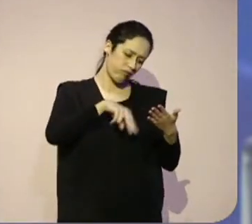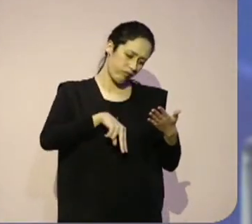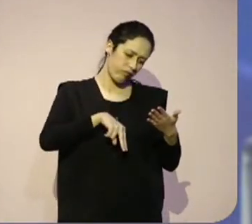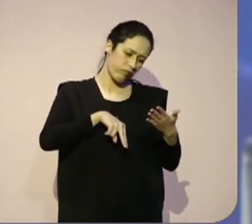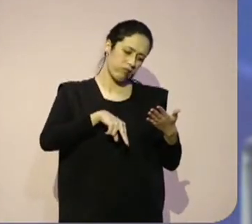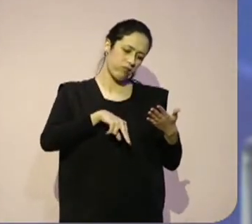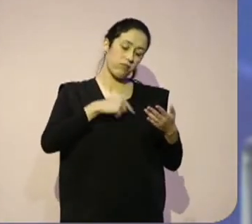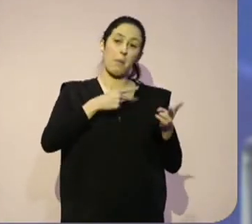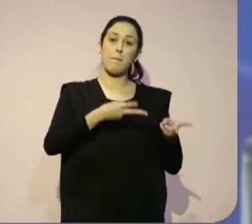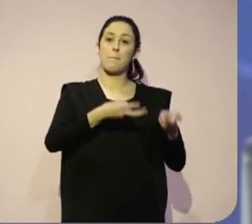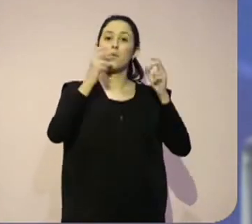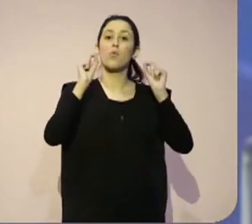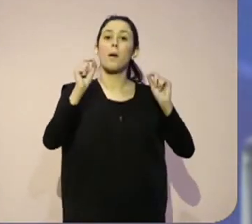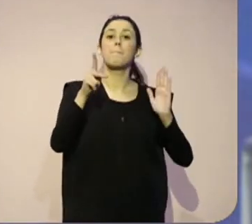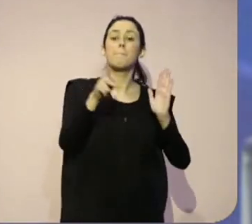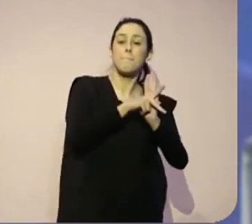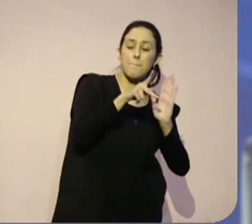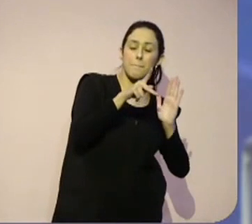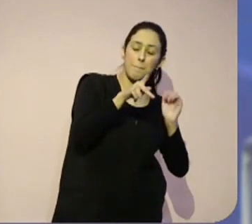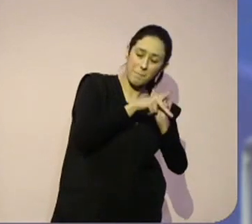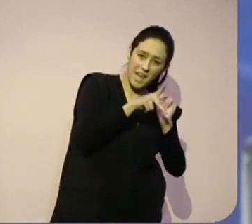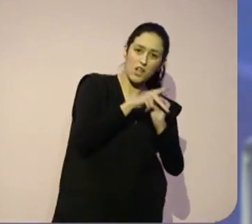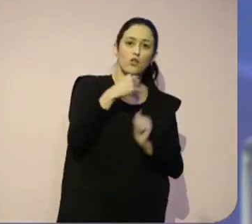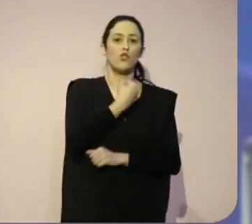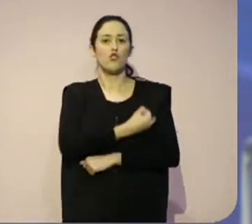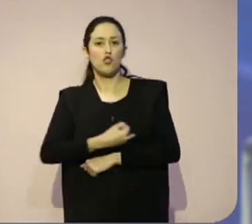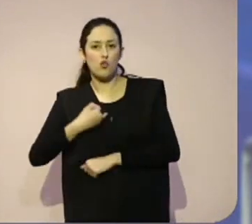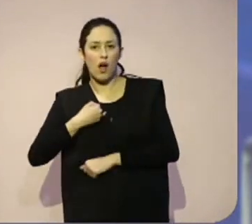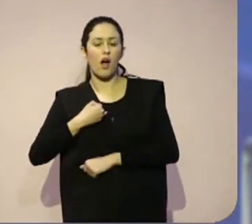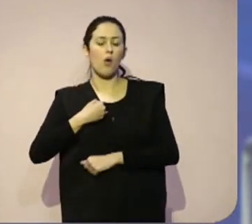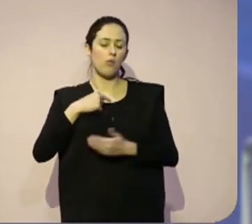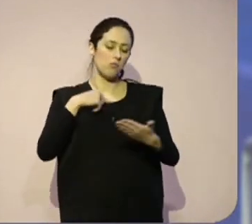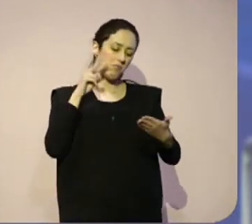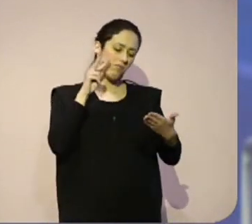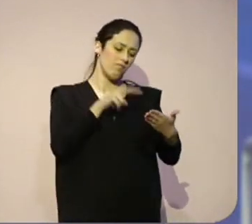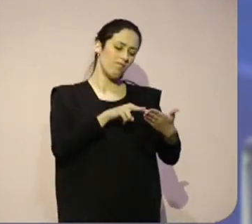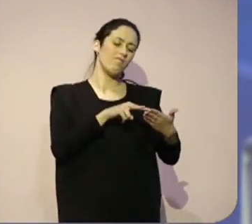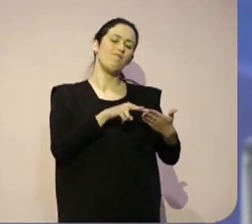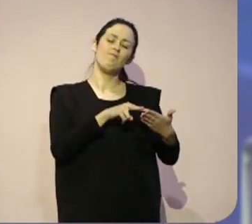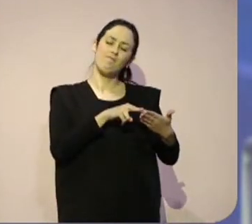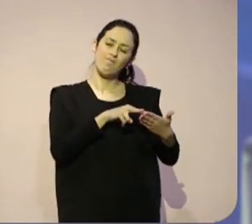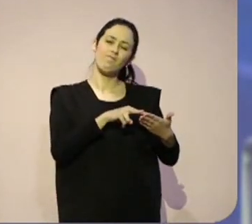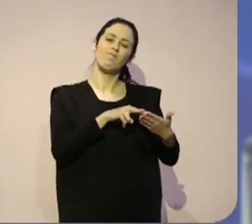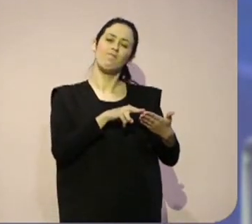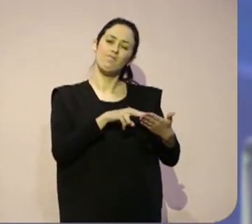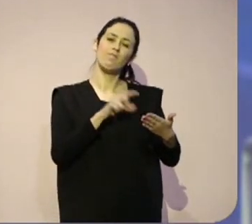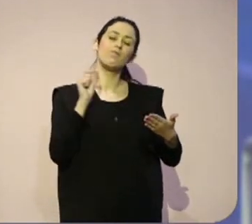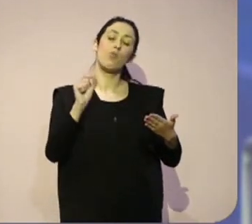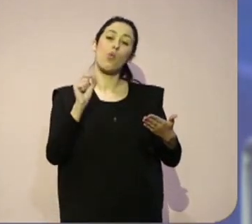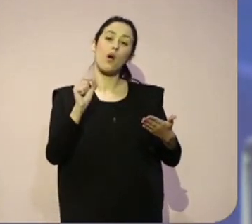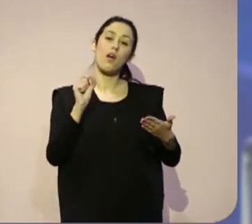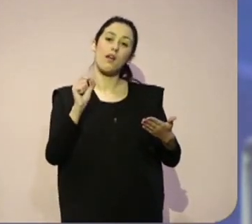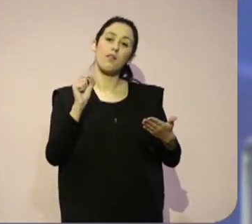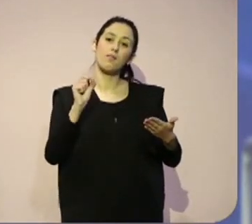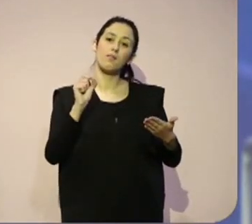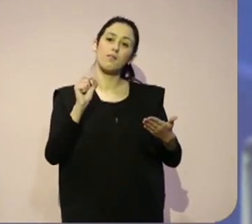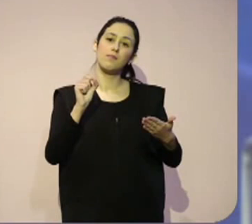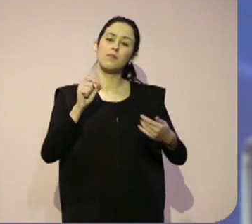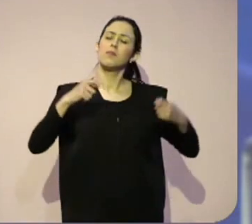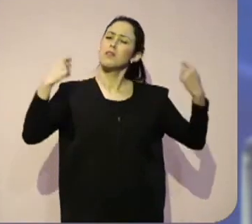em Pedro, em João, uma outra necessidade. A necessidade de proclamar